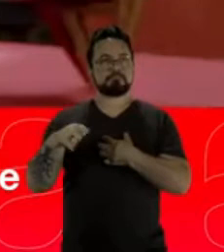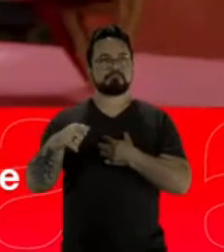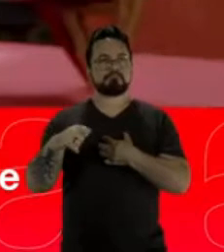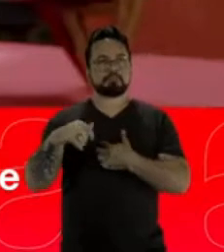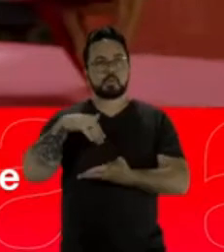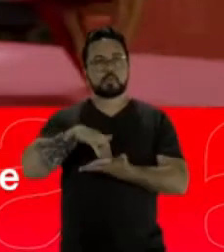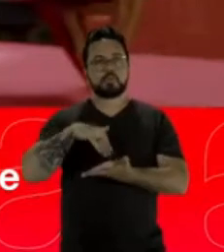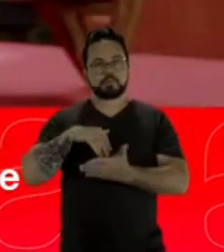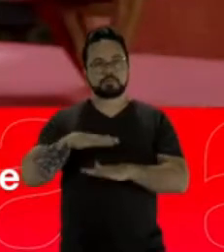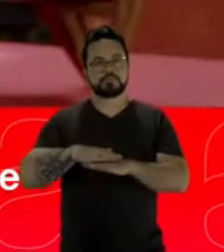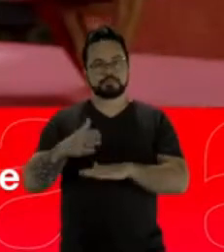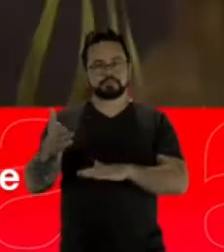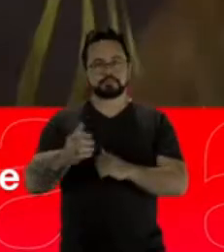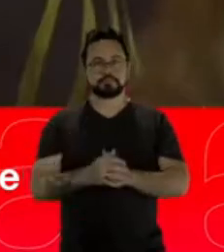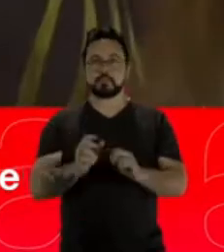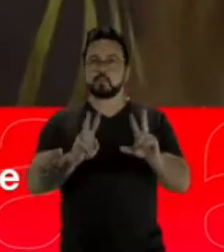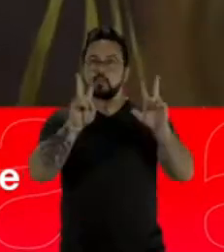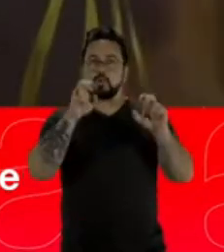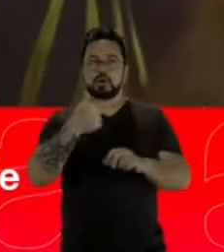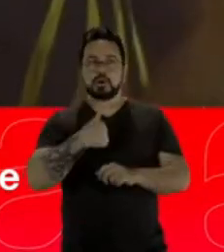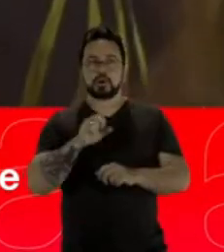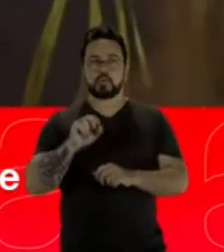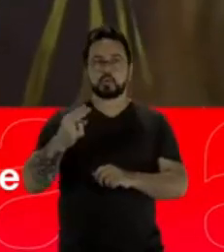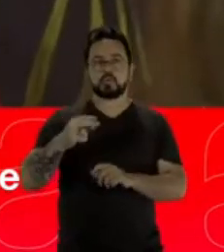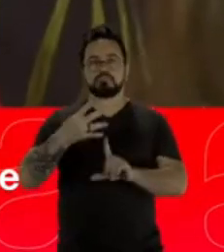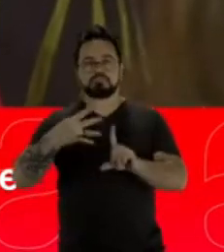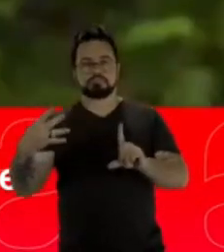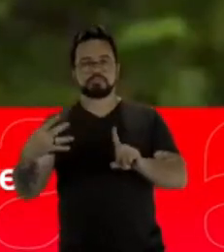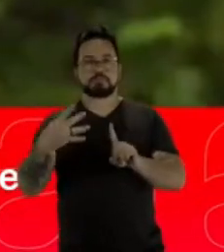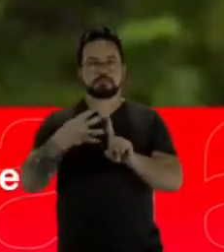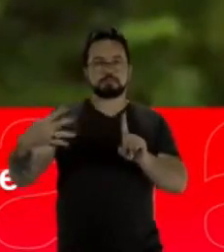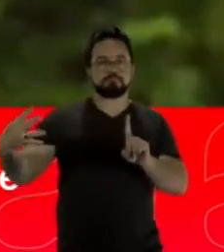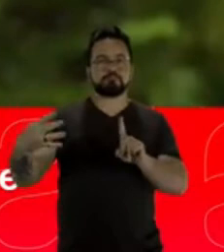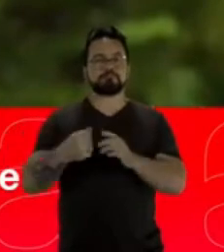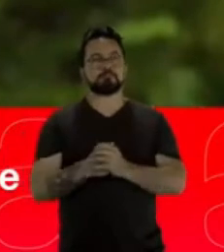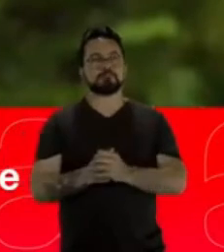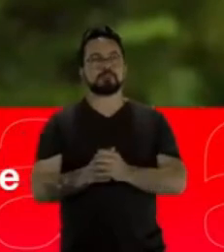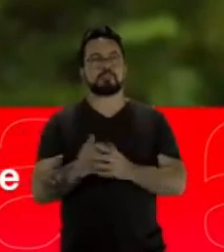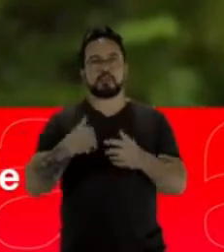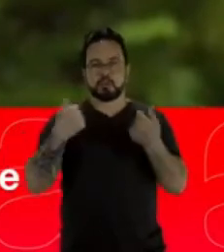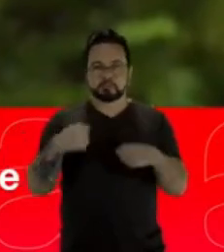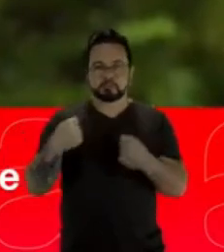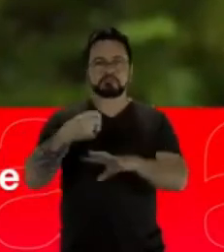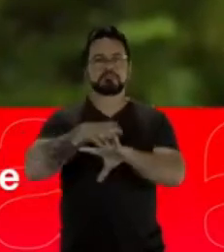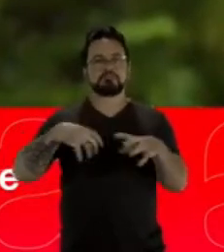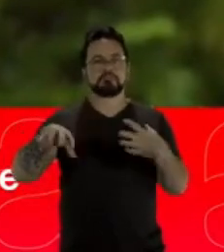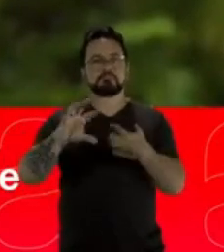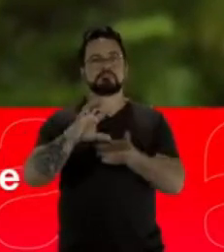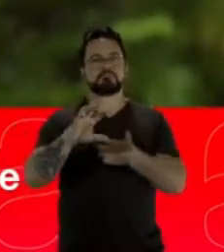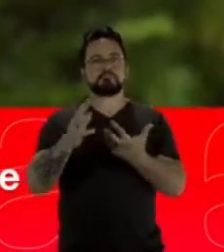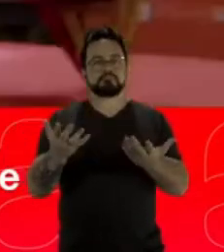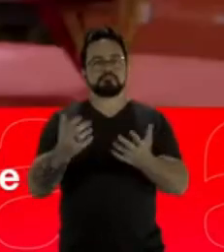quando a gente vai falar sobre uma pauta, uma pauta LGBT, só posso ter, que ia mais, né? Eu só posso ter empatia, eu não